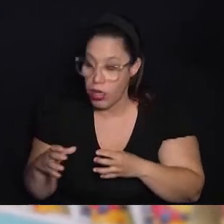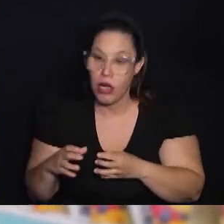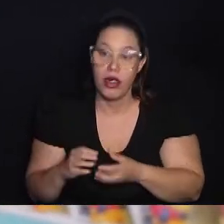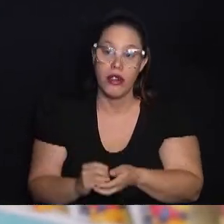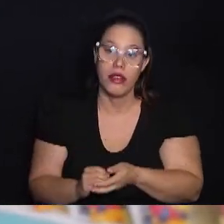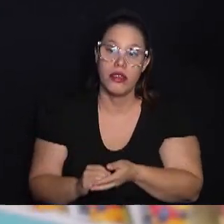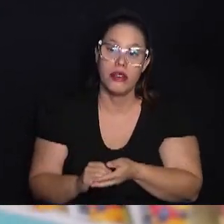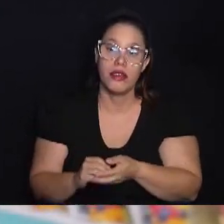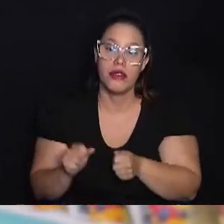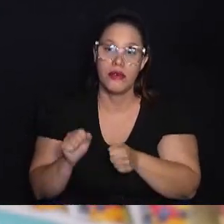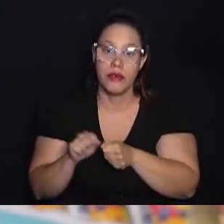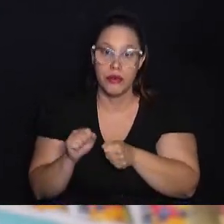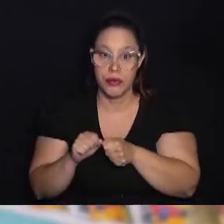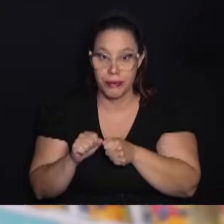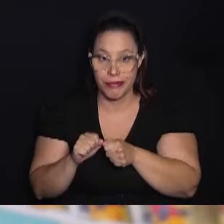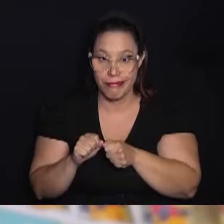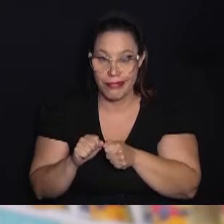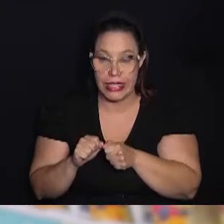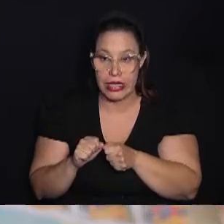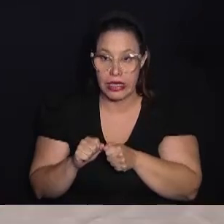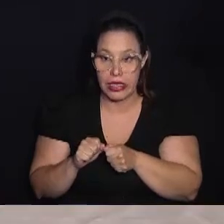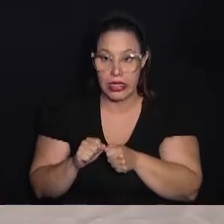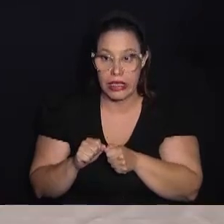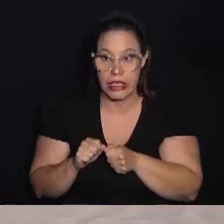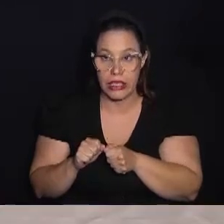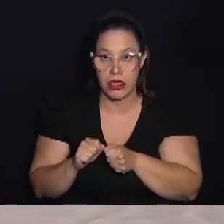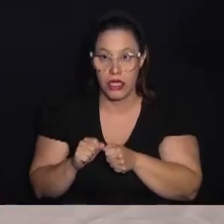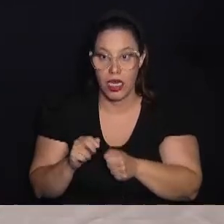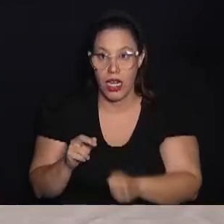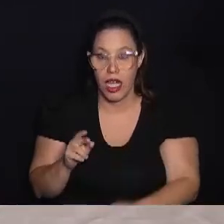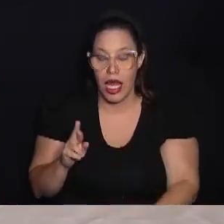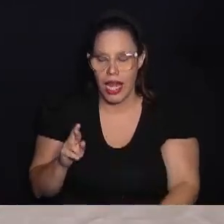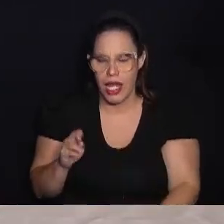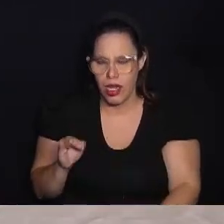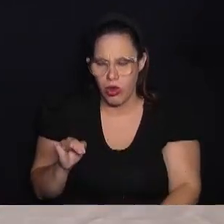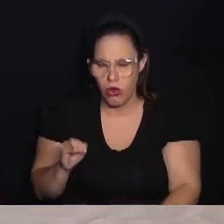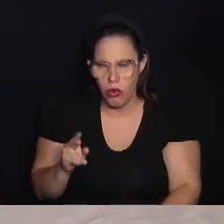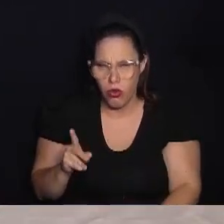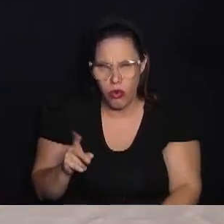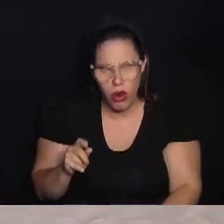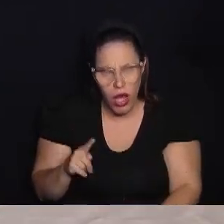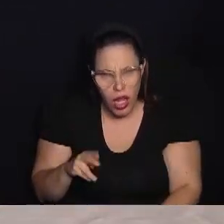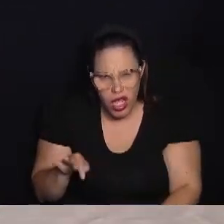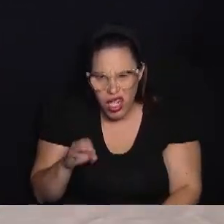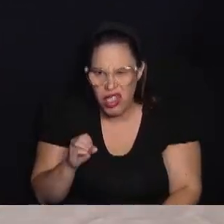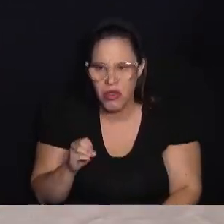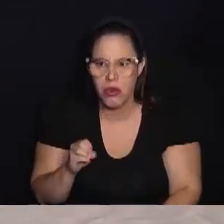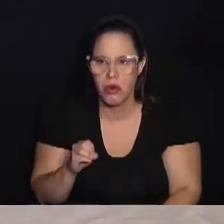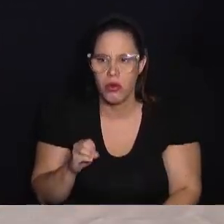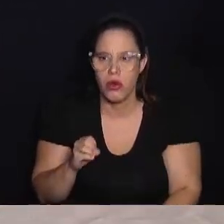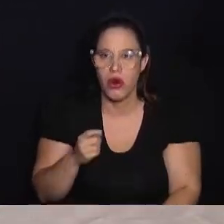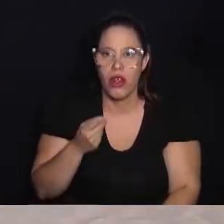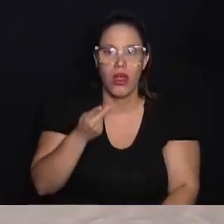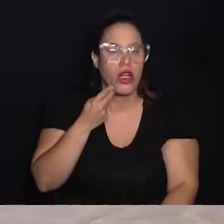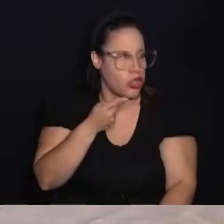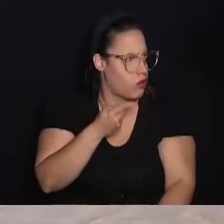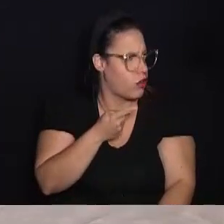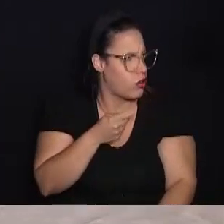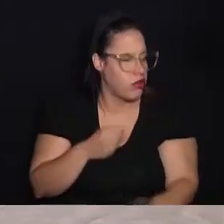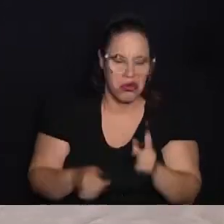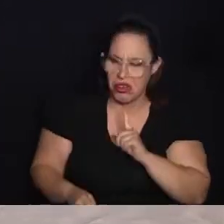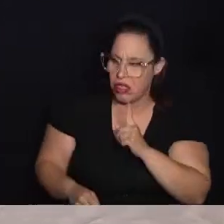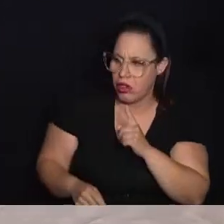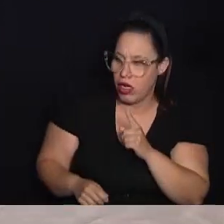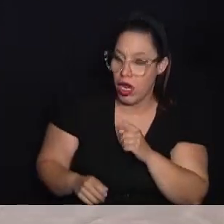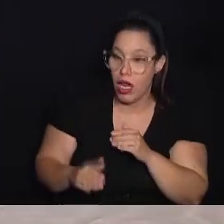uma coisa que a gente chama de reduflação. Já ouviu falar nisso? Não, o que seria isso? Reduflação é o seguinte, eu mantenho o mesmo preço, só